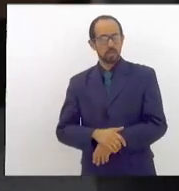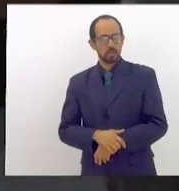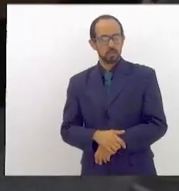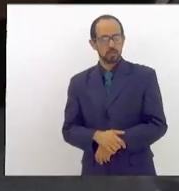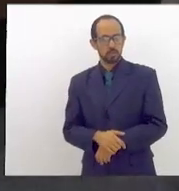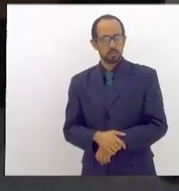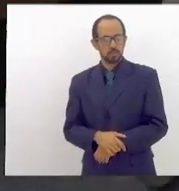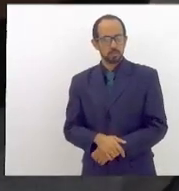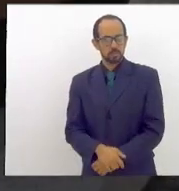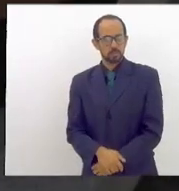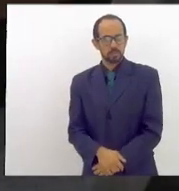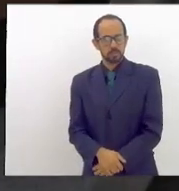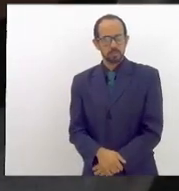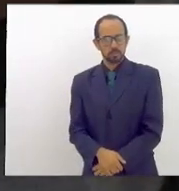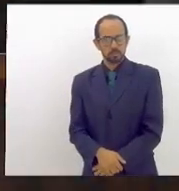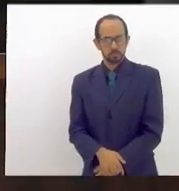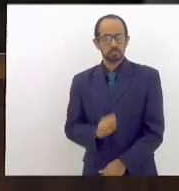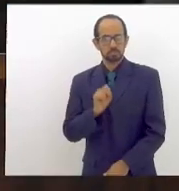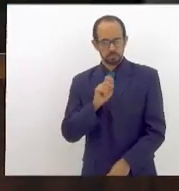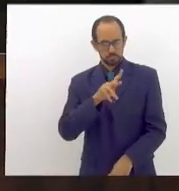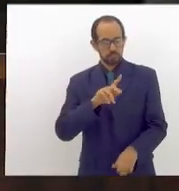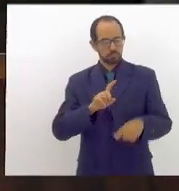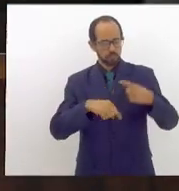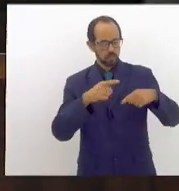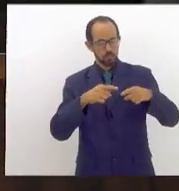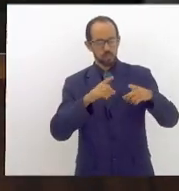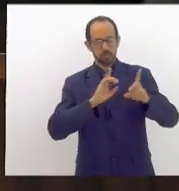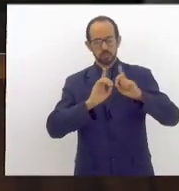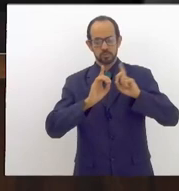é isso depois aí a gente vai discutir